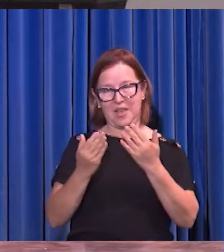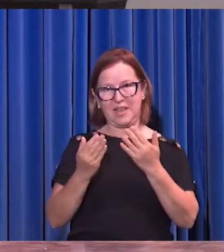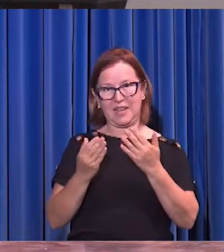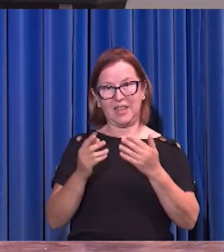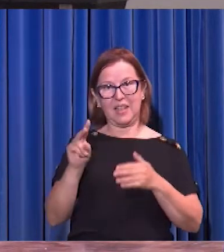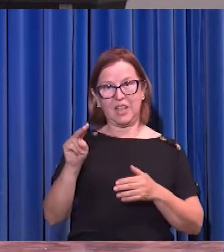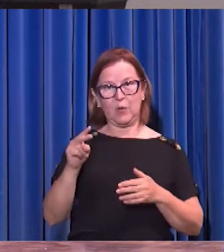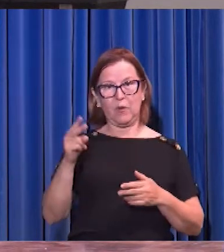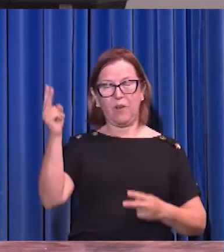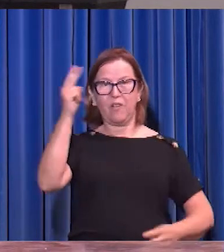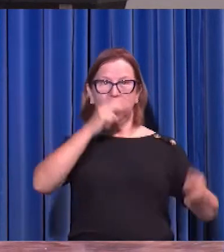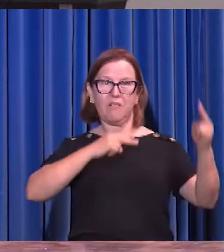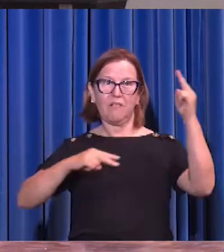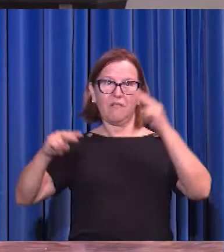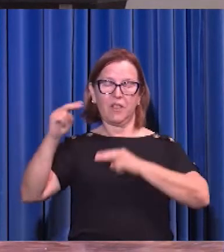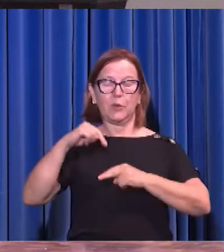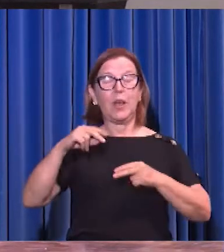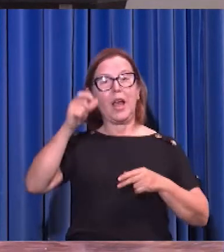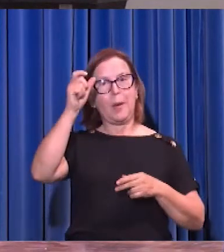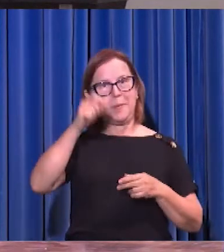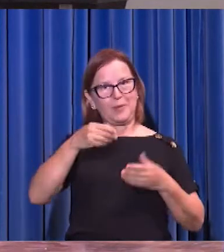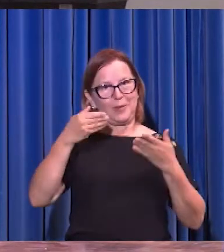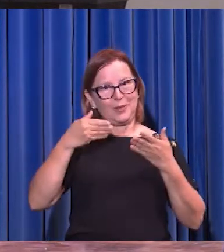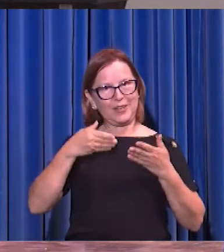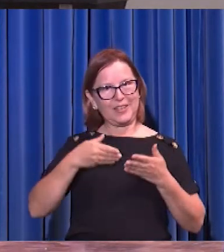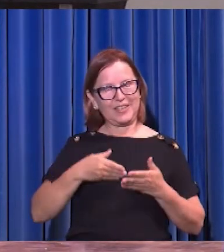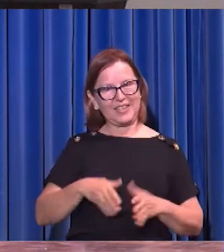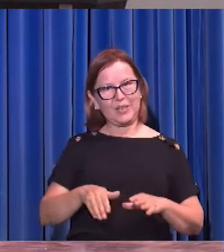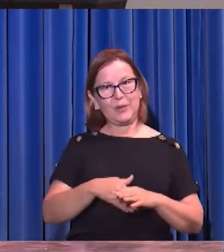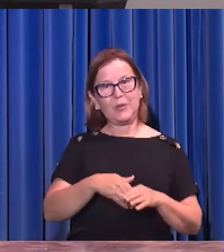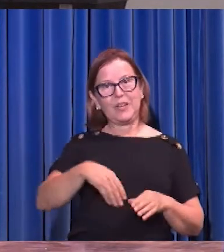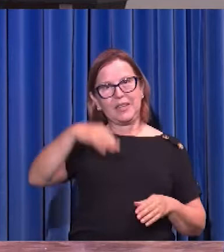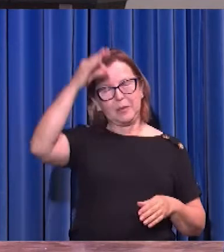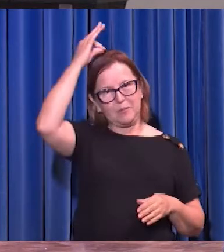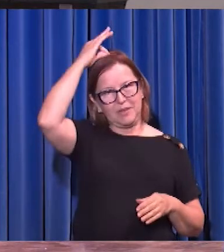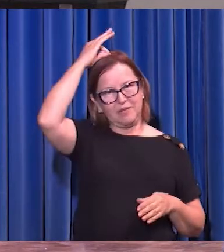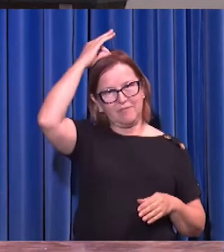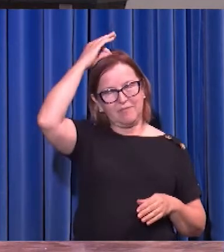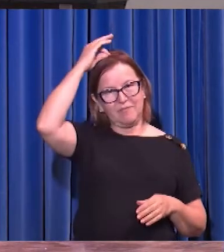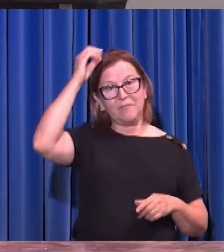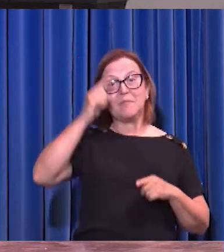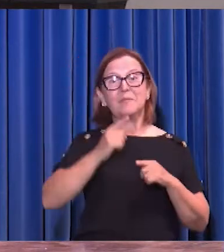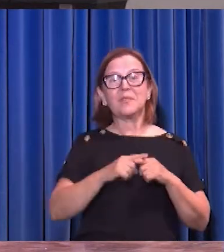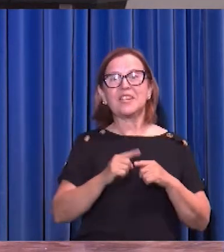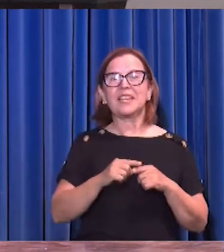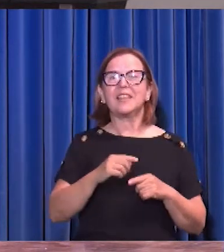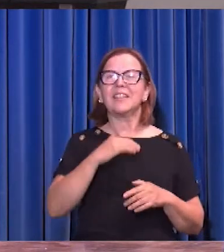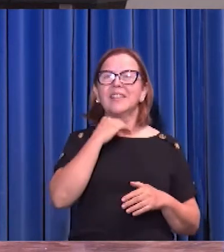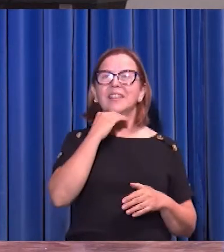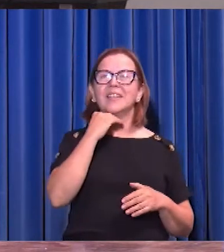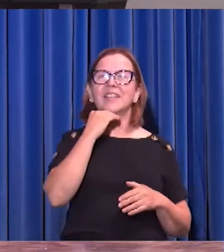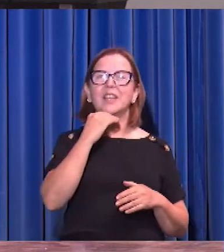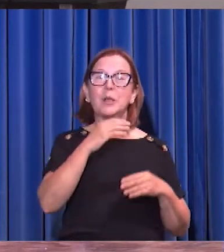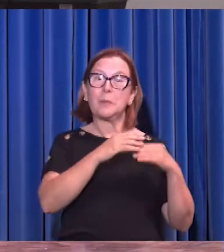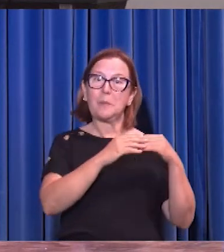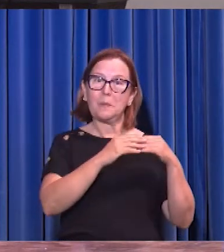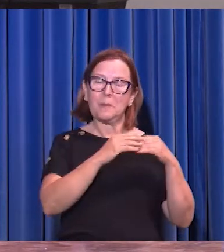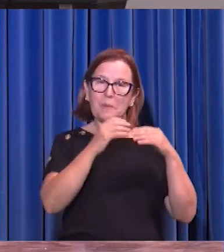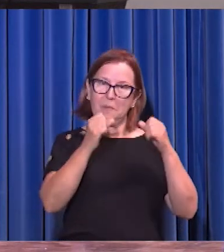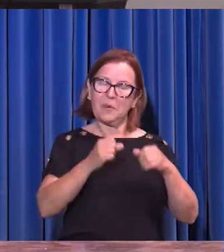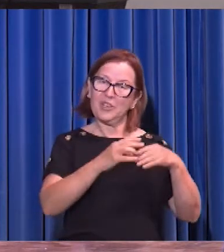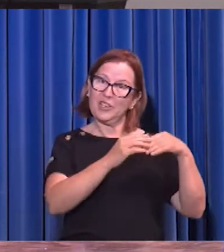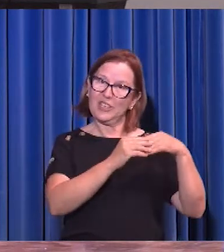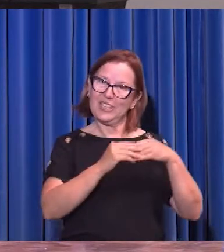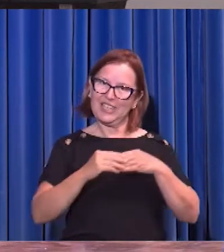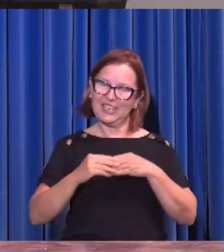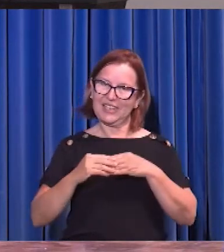outras palavras, nós não podemos dirigir o vento, assim como ninguém pode dirigir a ação do Espírito. Você